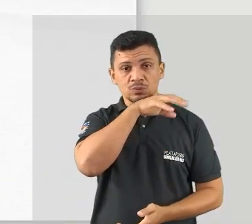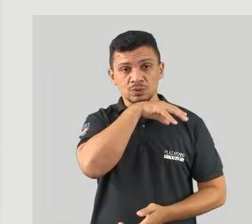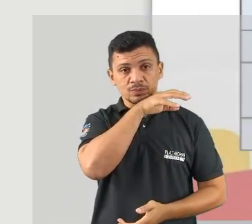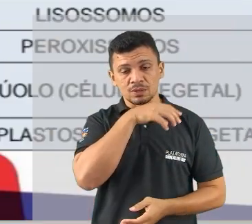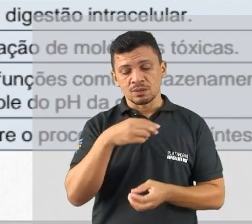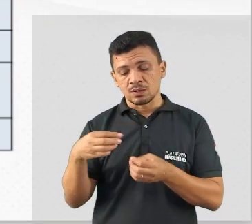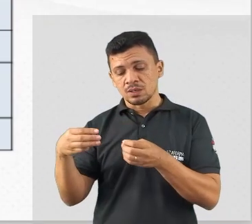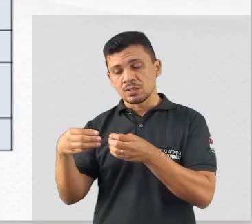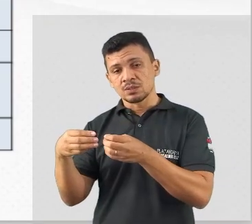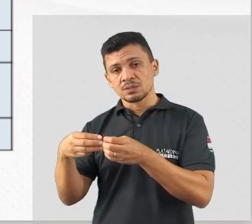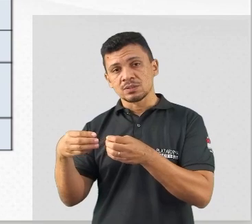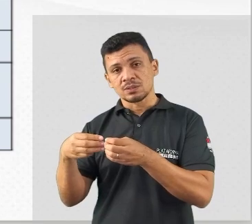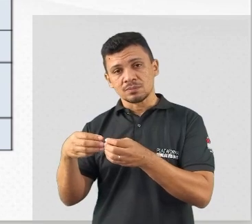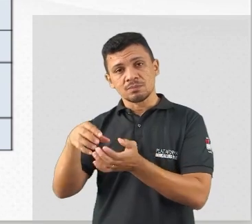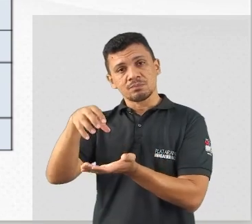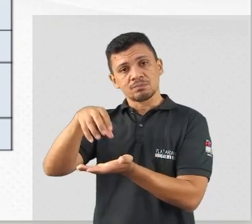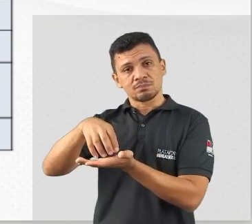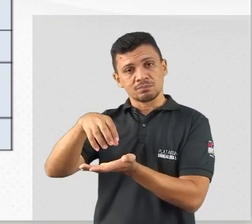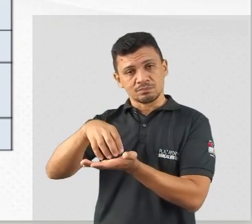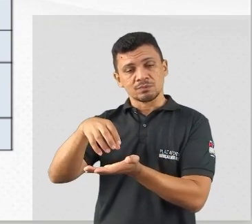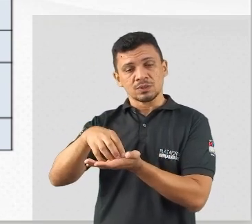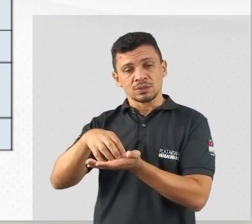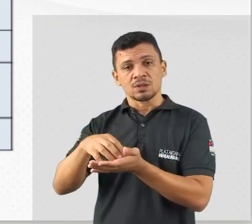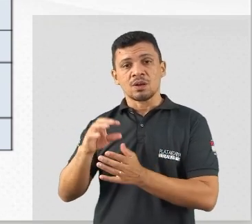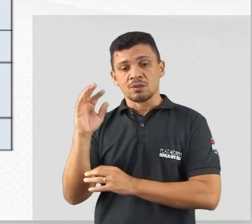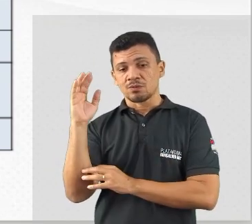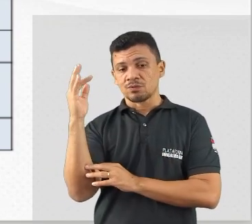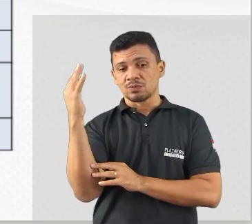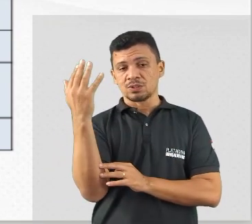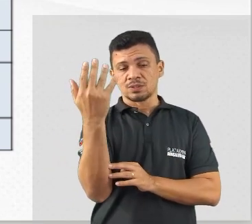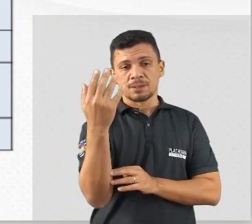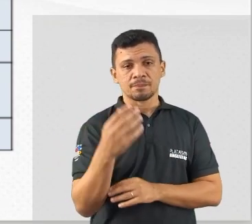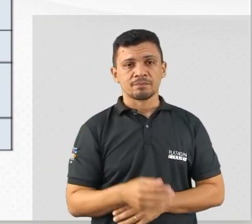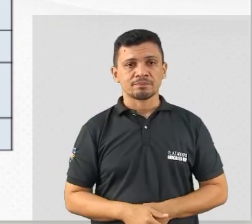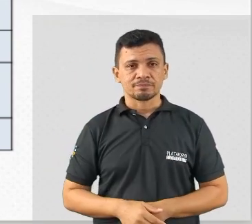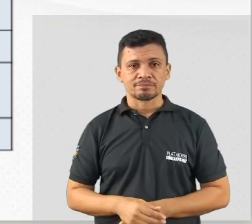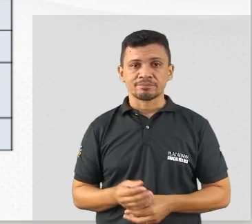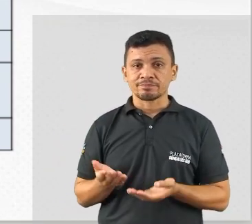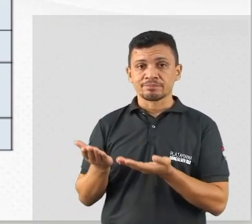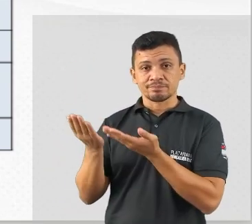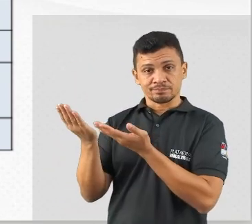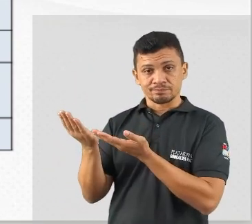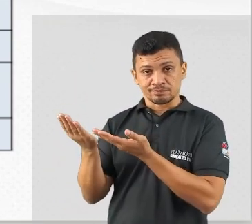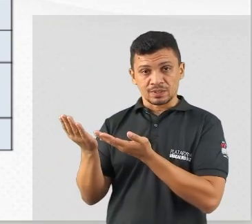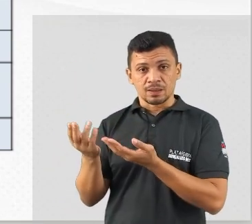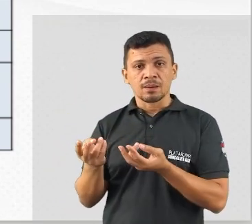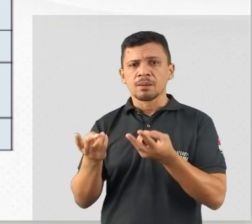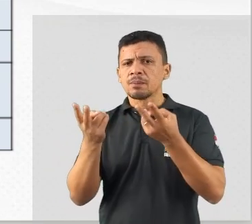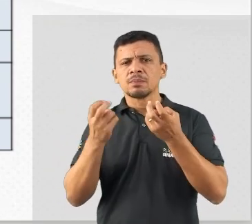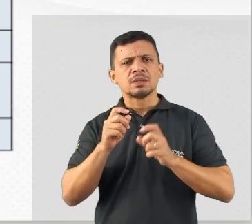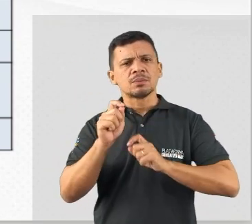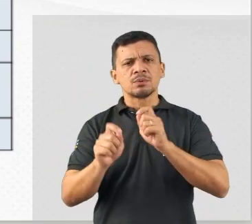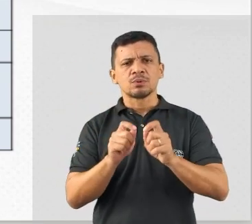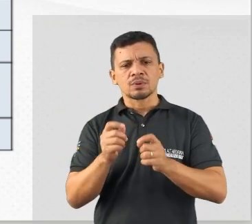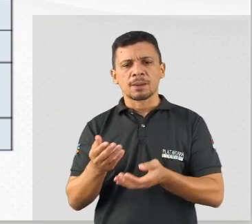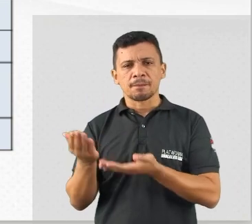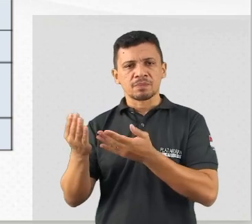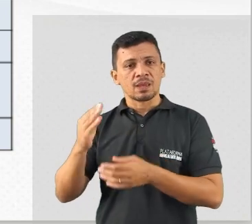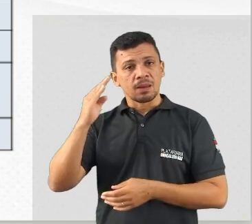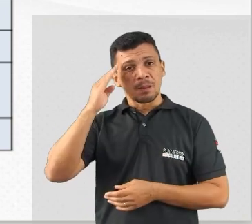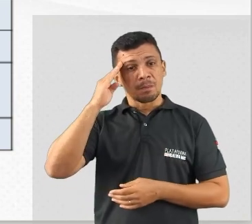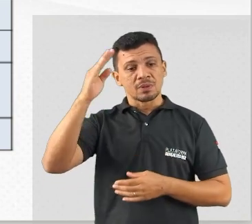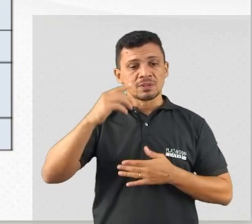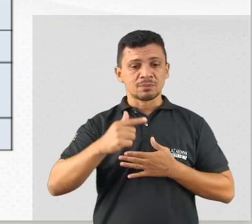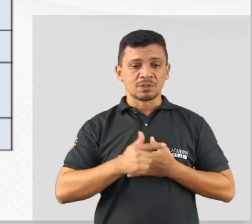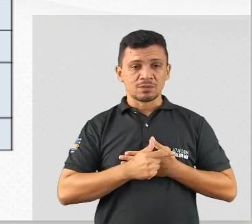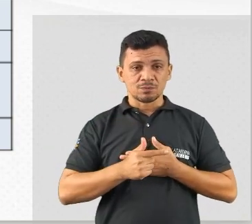células eucariontes dos vegetais. E nesse quadro, pessoal, a gente pode observar as principais